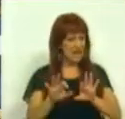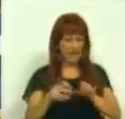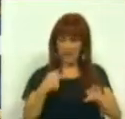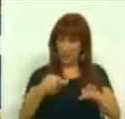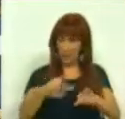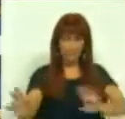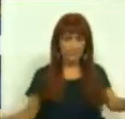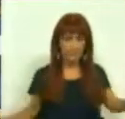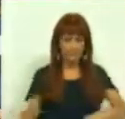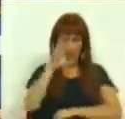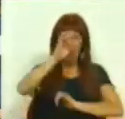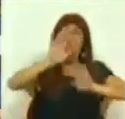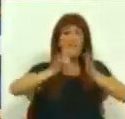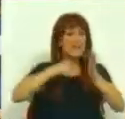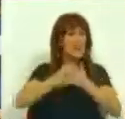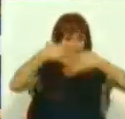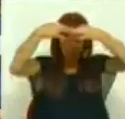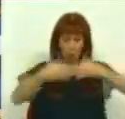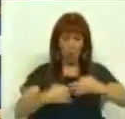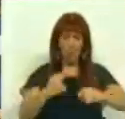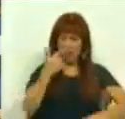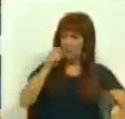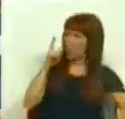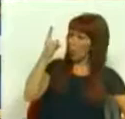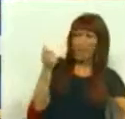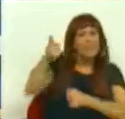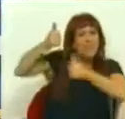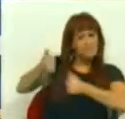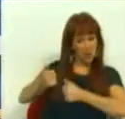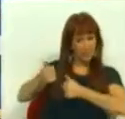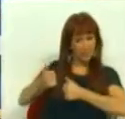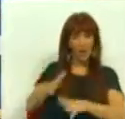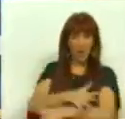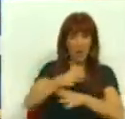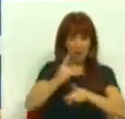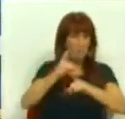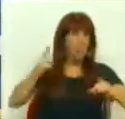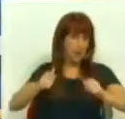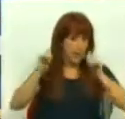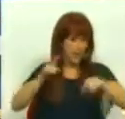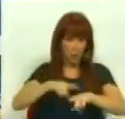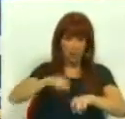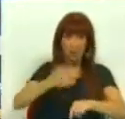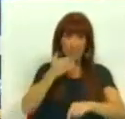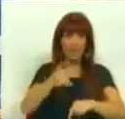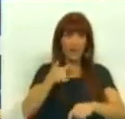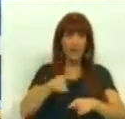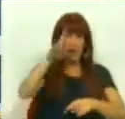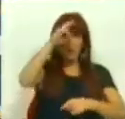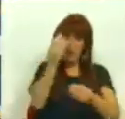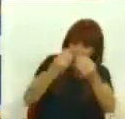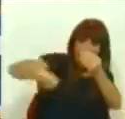reciprocidade. O Estado tem sempre de se comportar como uma pessoa de bem e, por maioria de razão, no momento em que se pedem